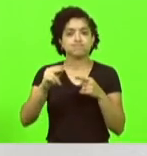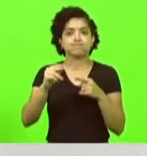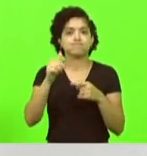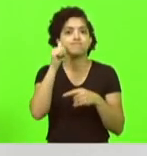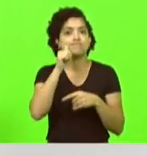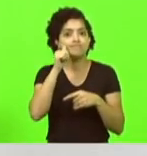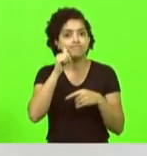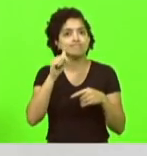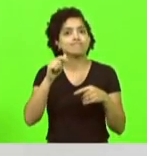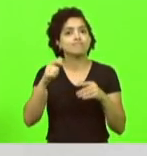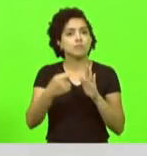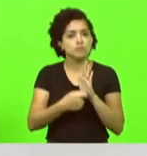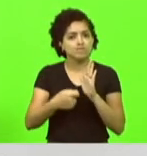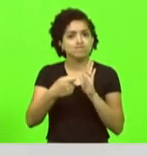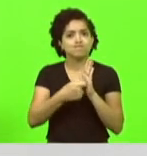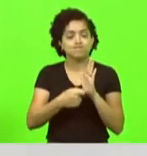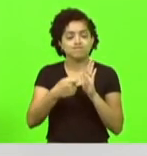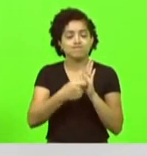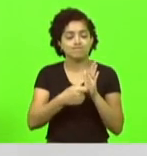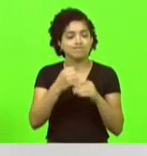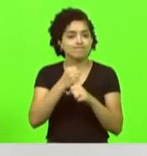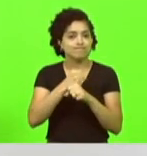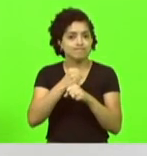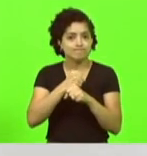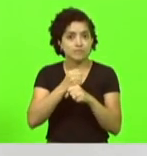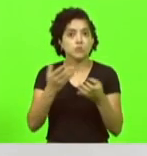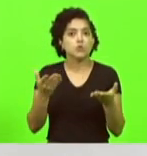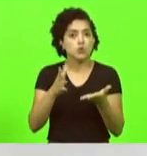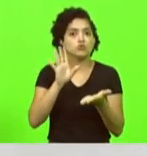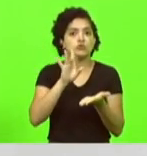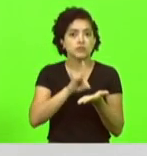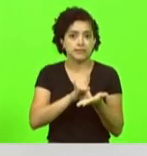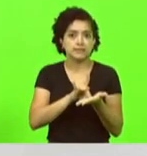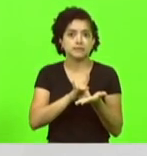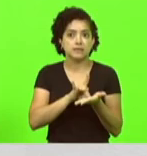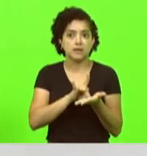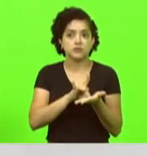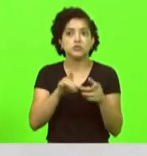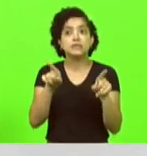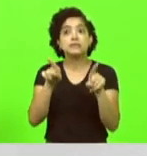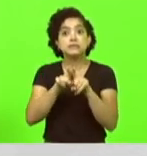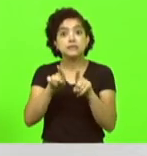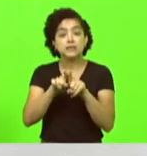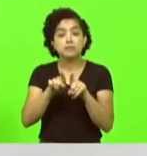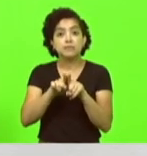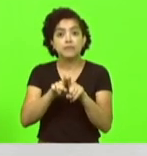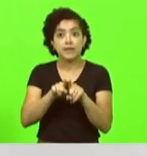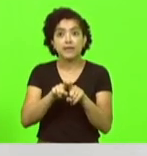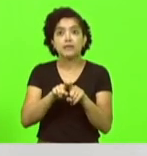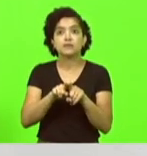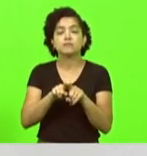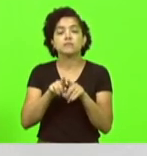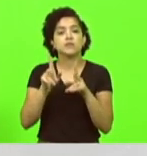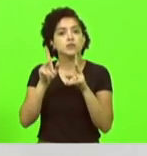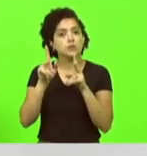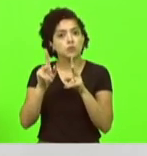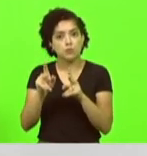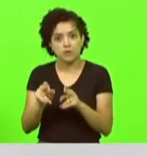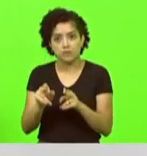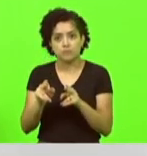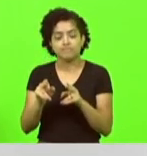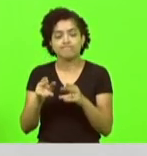casa uma luta de muitos e muitos anos hoje a realidade A Procuradoria da mulher da mesma forma